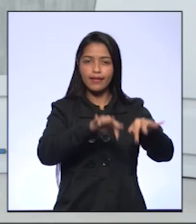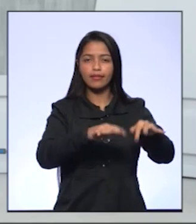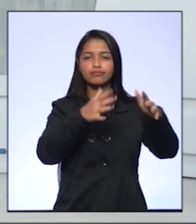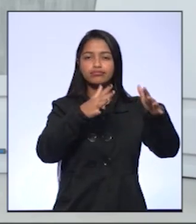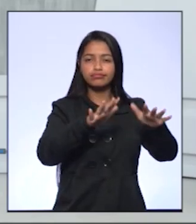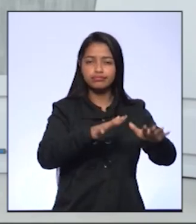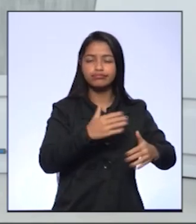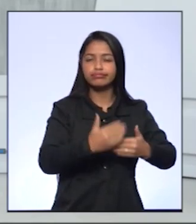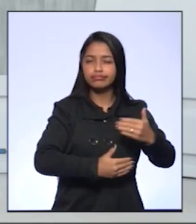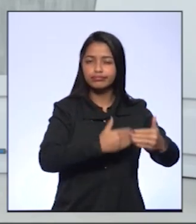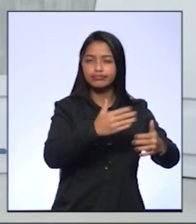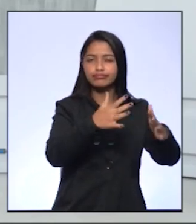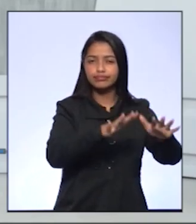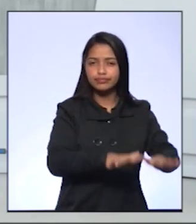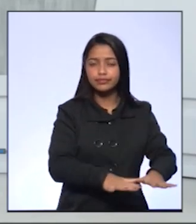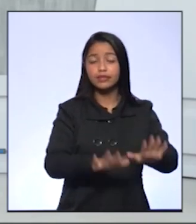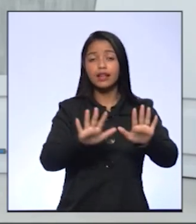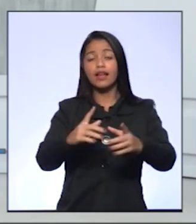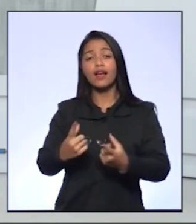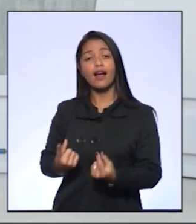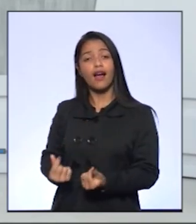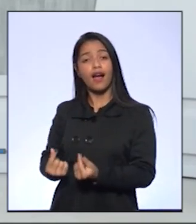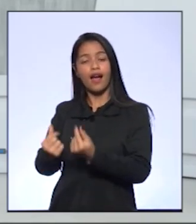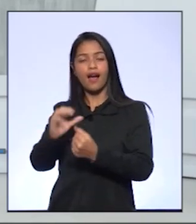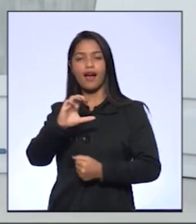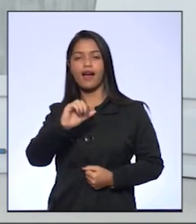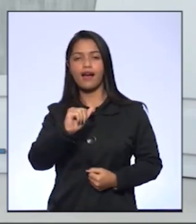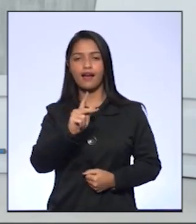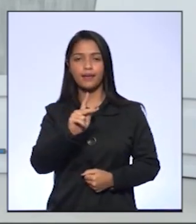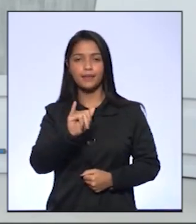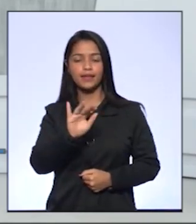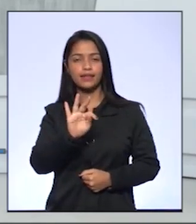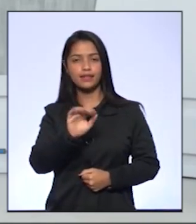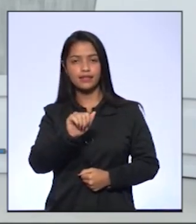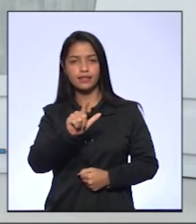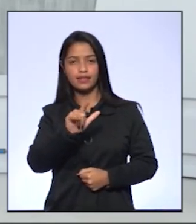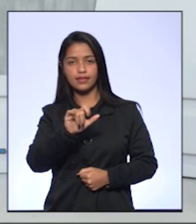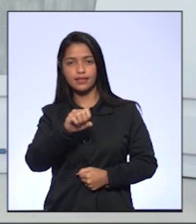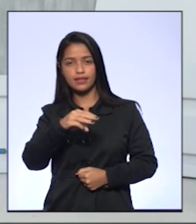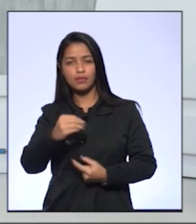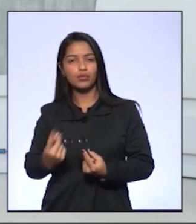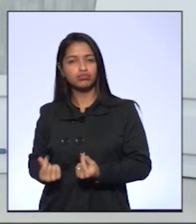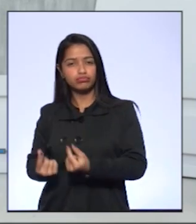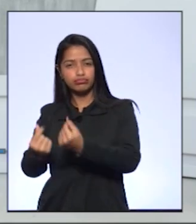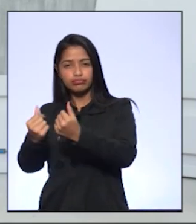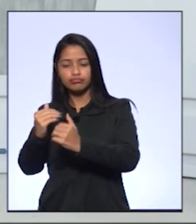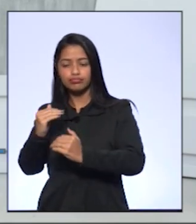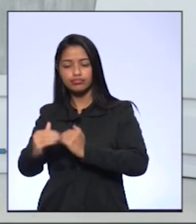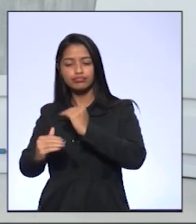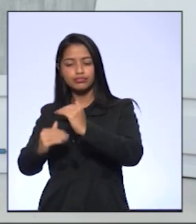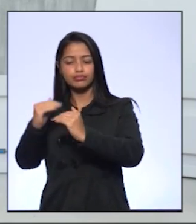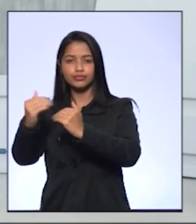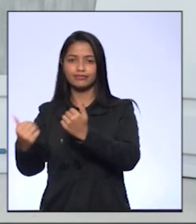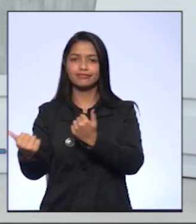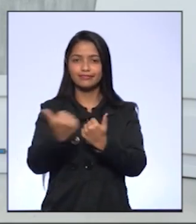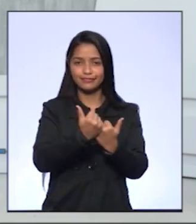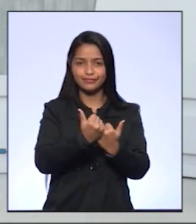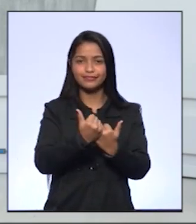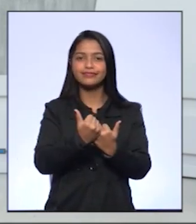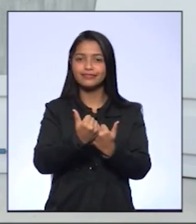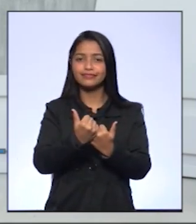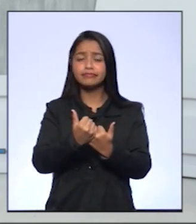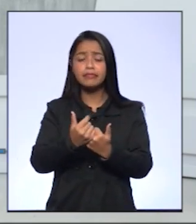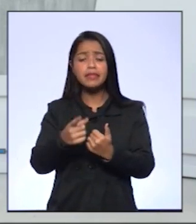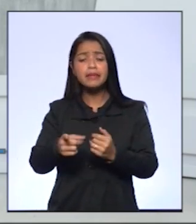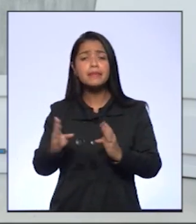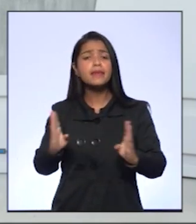feudalismo e do gradual aparecimento do capitalismo. É por isso que o nome mais lindo, juro pra você, o nome mais lindo que a gente pode dar para esse